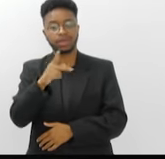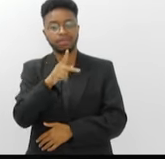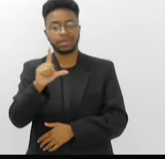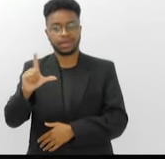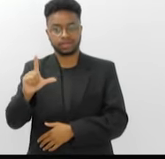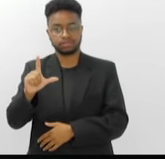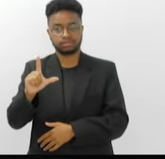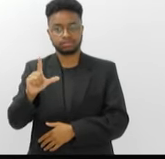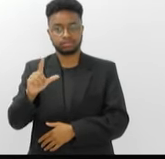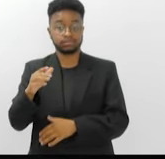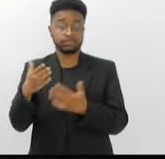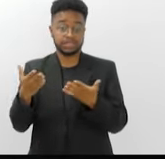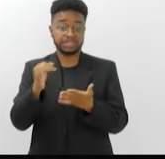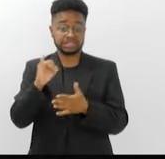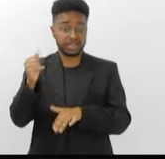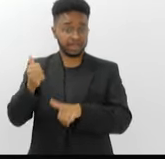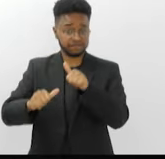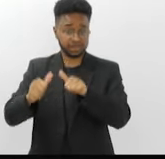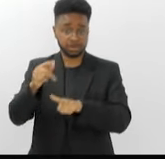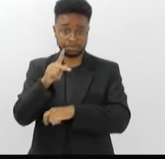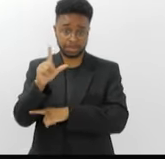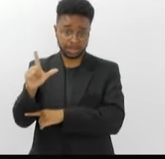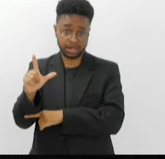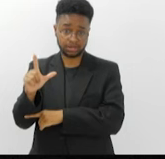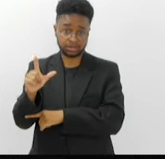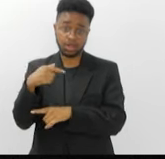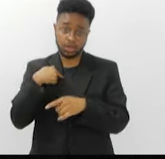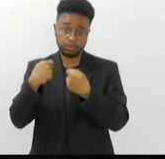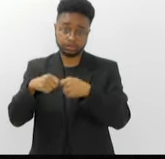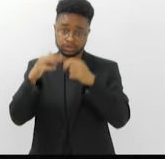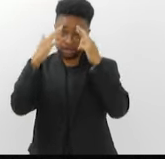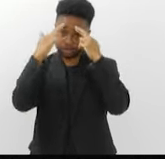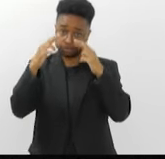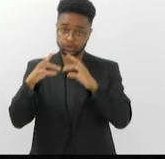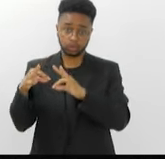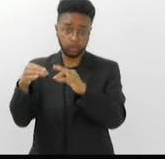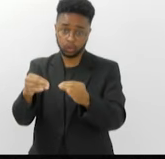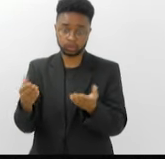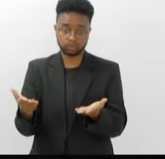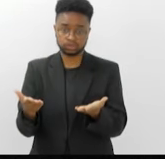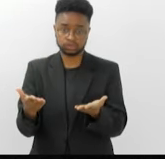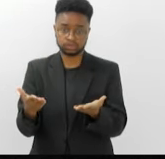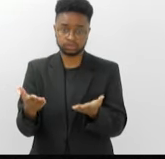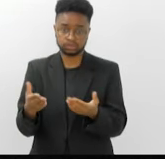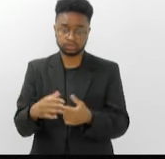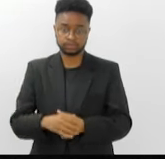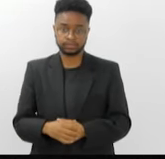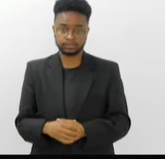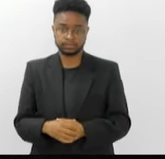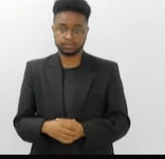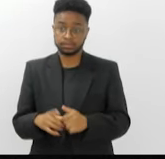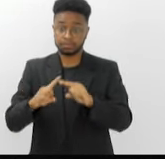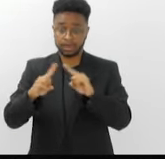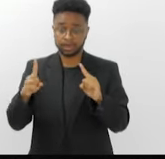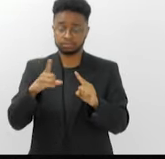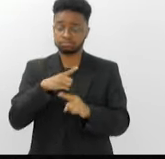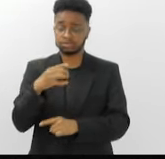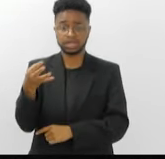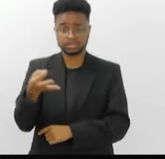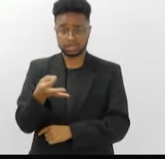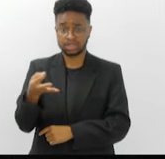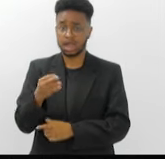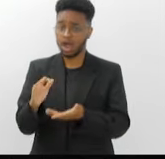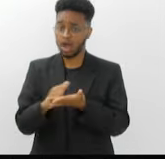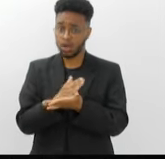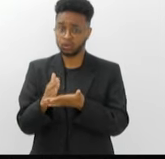Se eu olhar para os quadros do PL, eu tenho que respeitar todos, sem exceção. Mas, seguramente, tem alguns